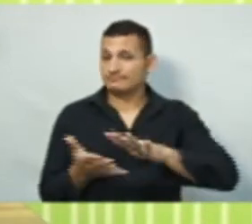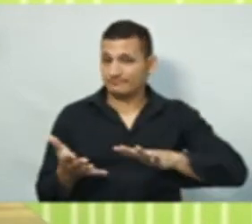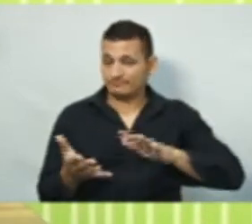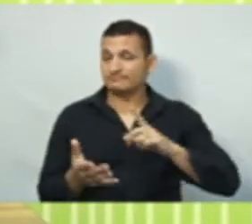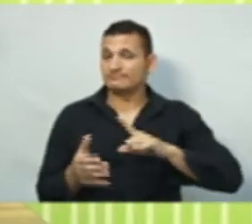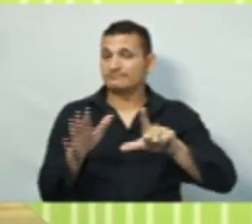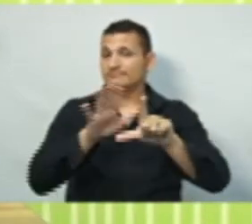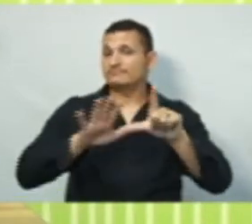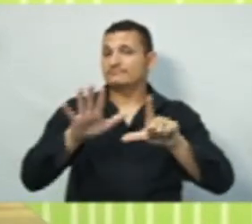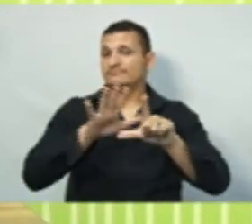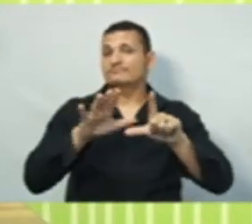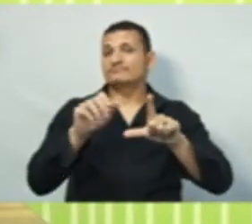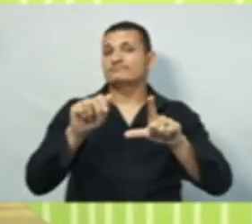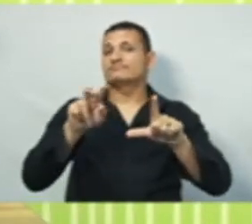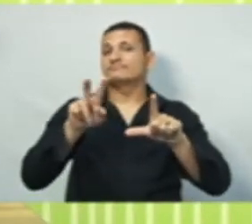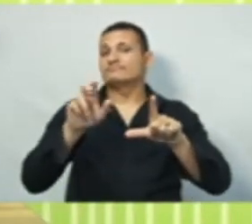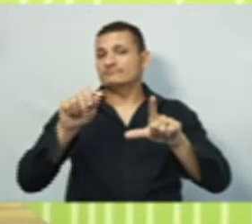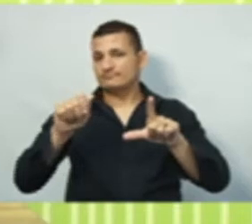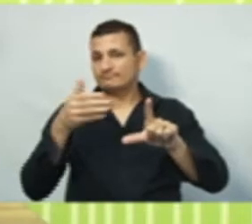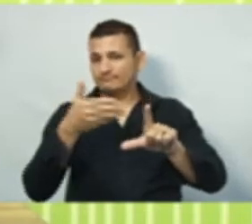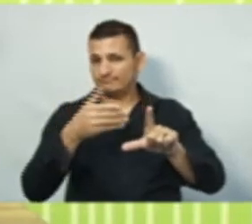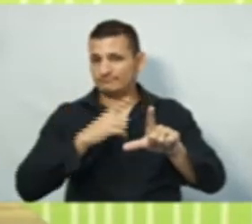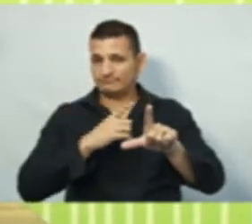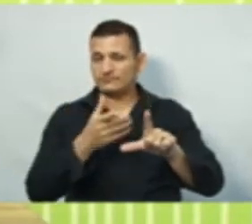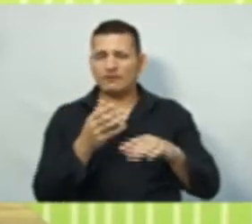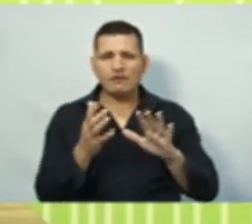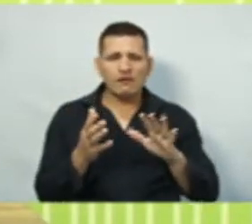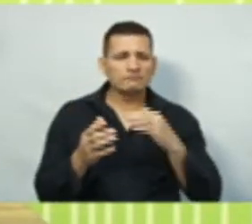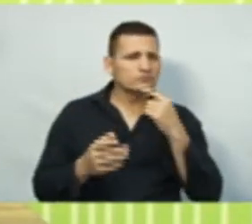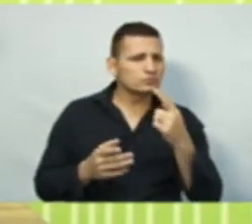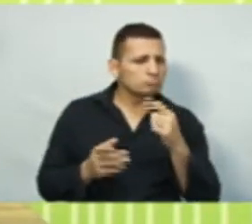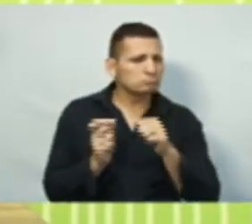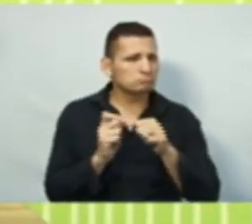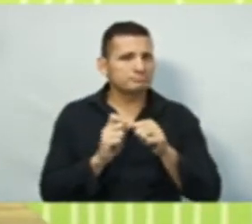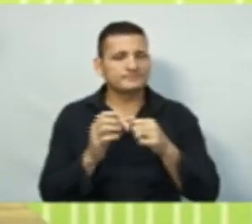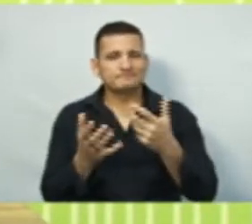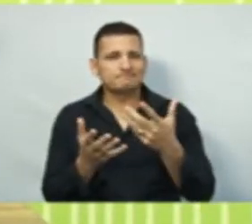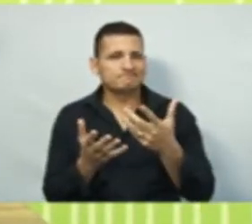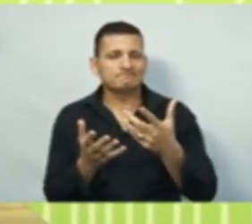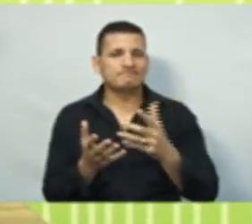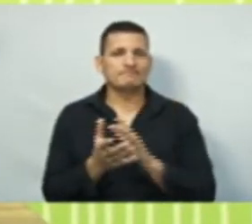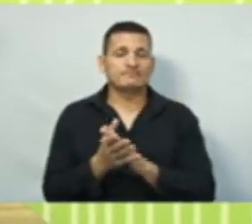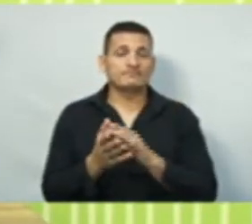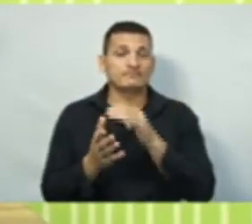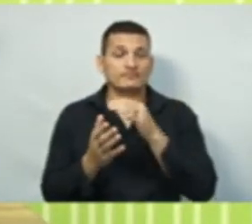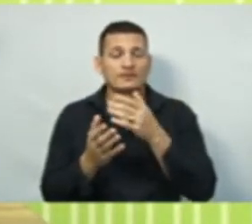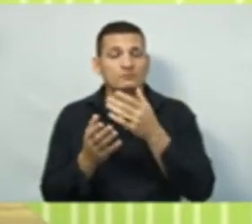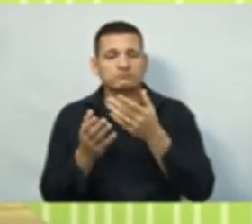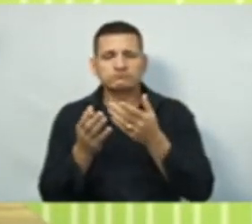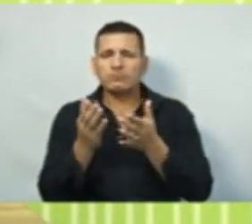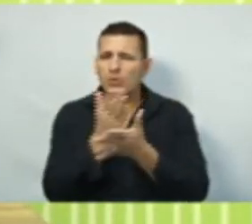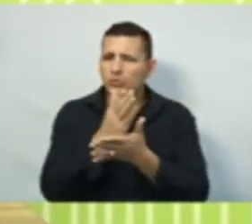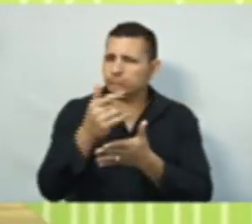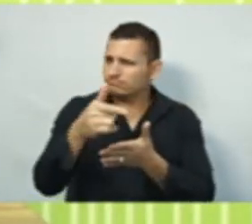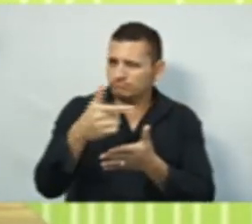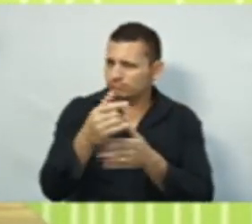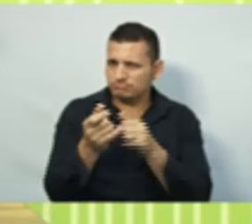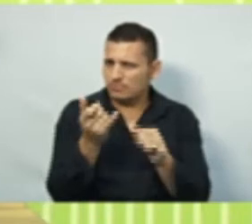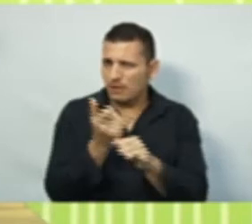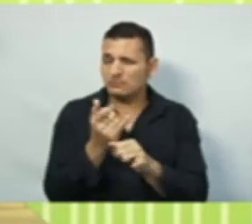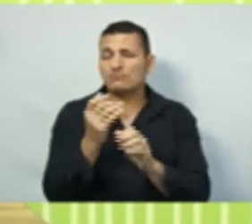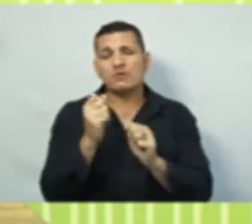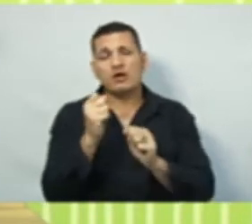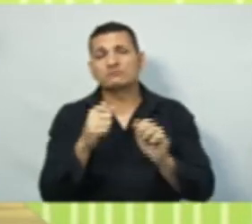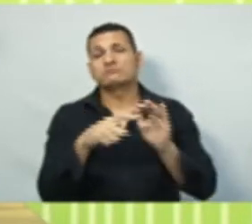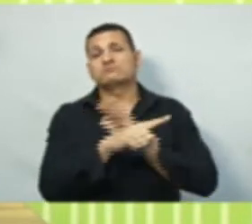AVA, ok? Ah, professora, surgiu uma dúvida na hora de fazer. Para aqueles que não têm acesso à internet, chega aí ao